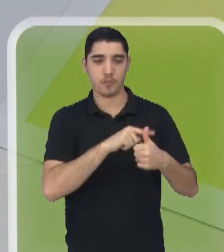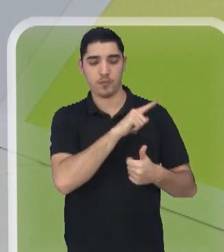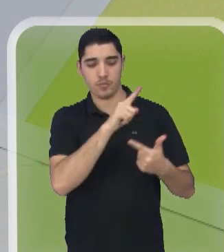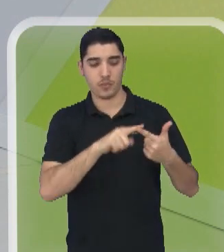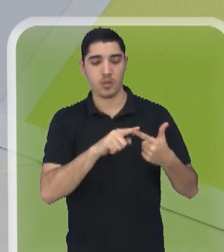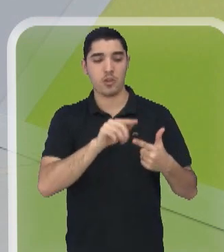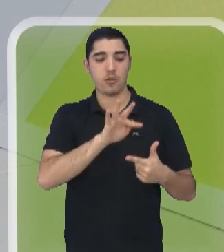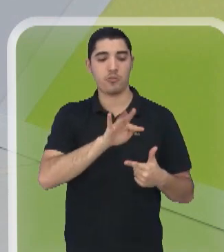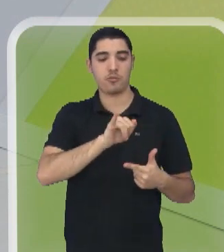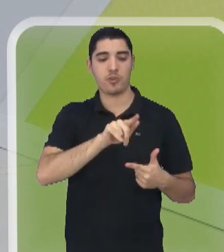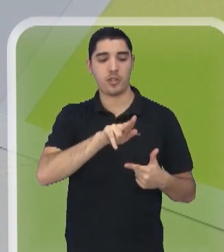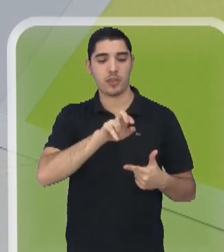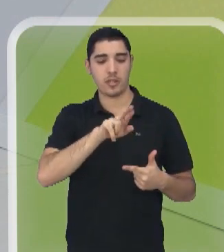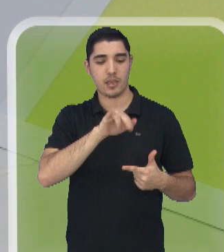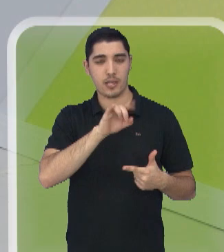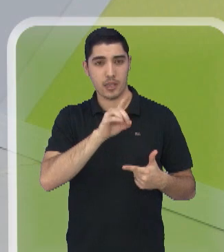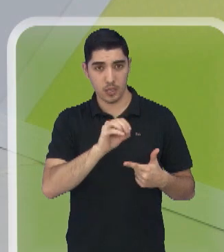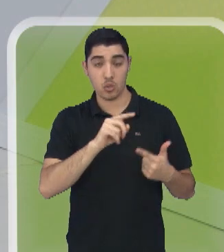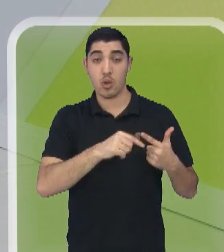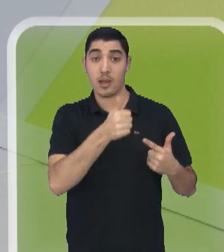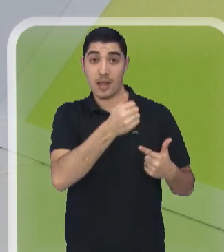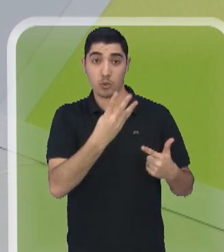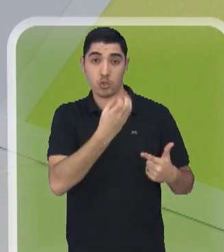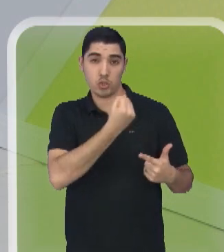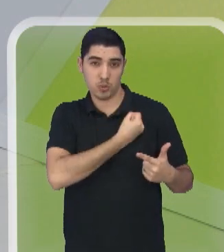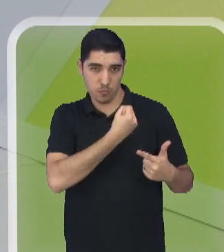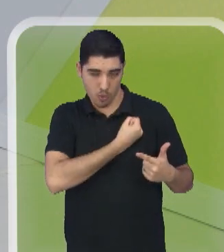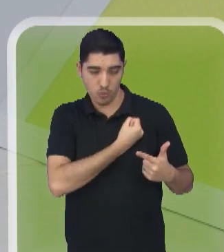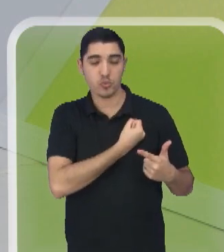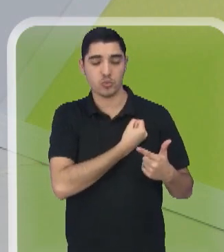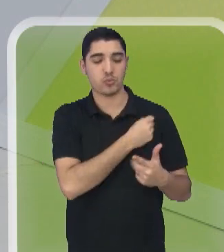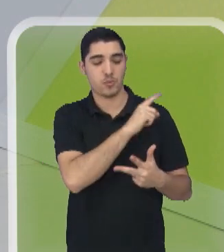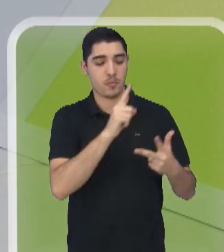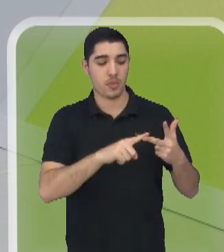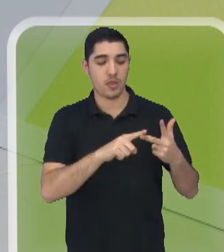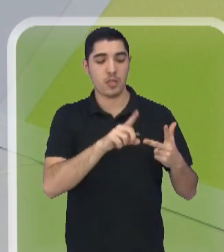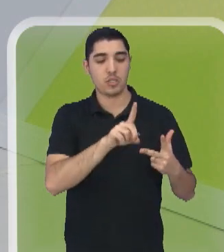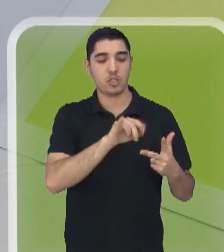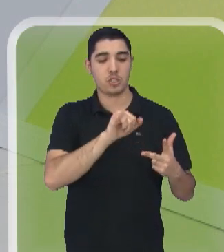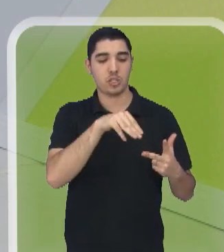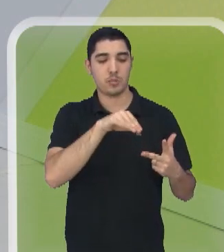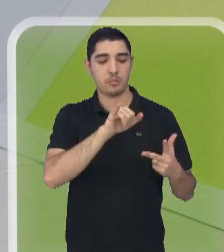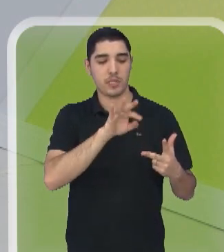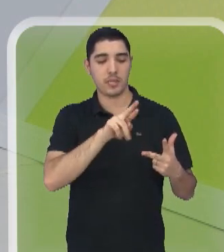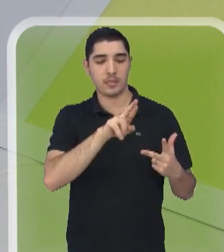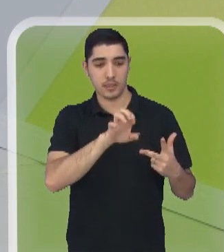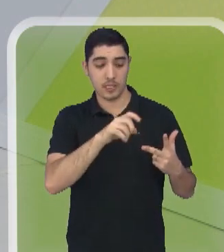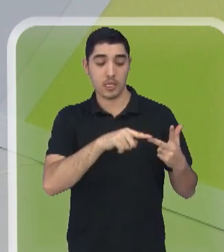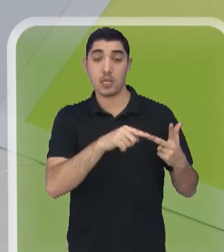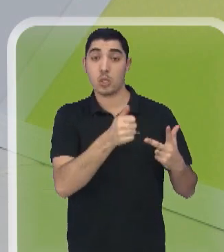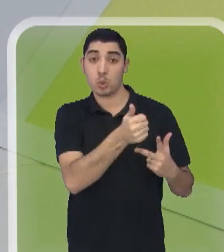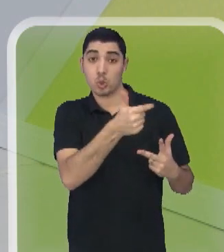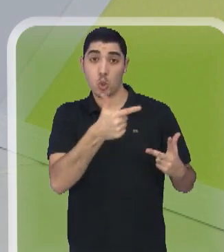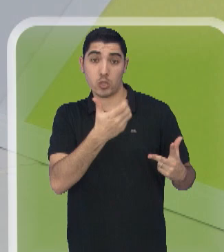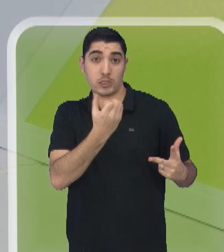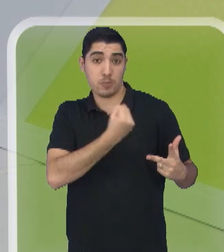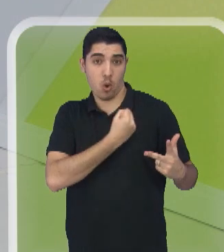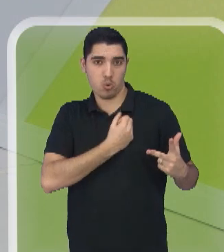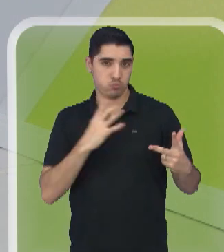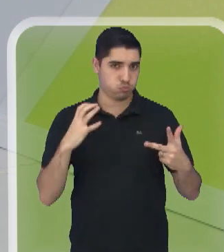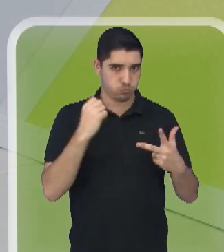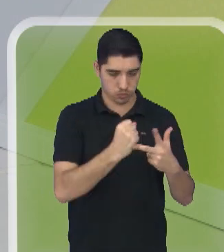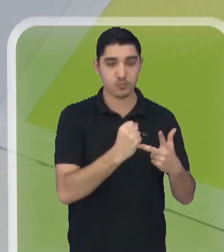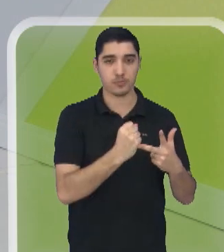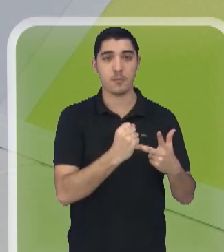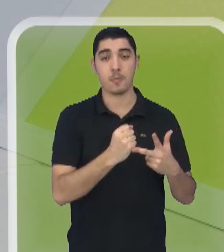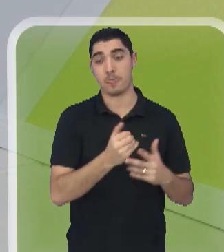pelo Figueiredo, com 14 pontos, 4 rebotes e 3 assistências, e o Dimitri, com 12 pontos, 6 rebotes, nenhuma